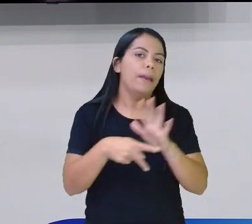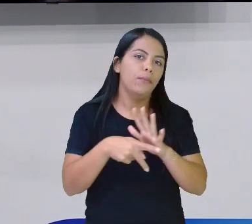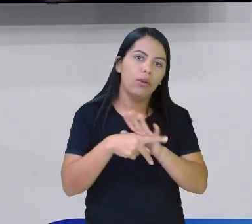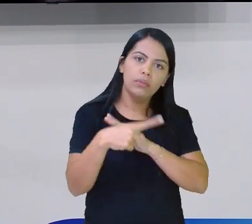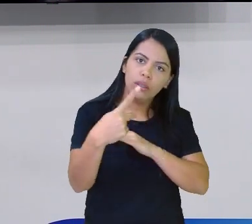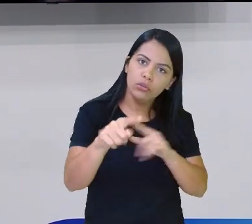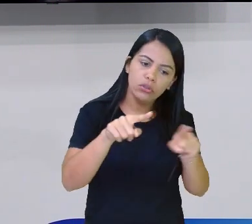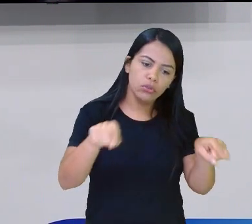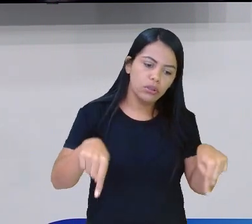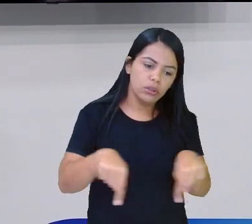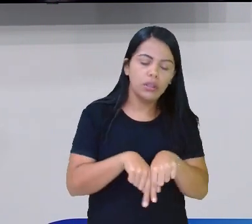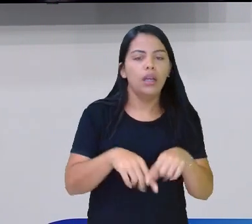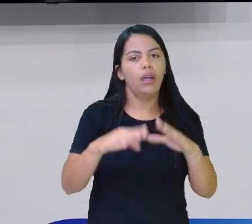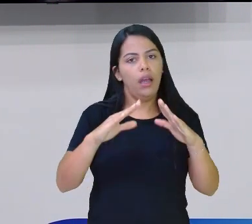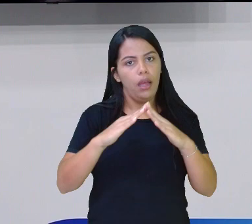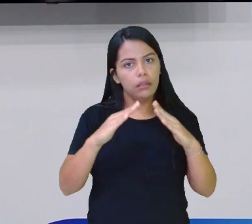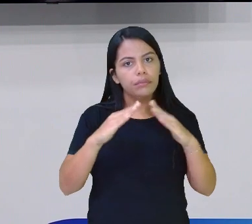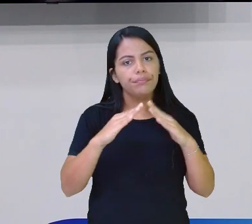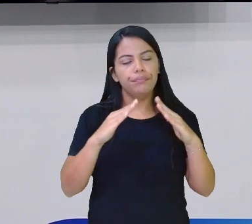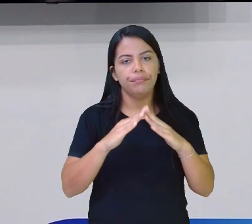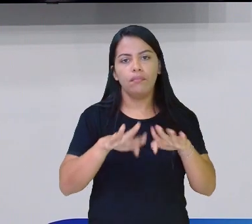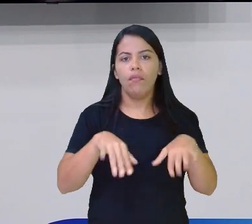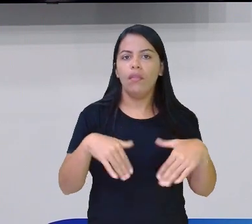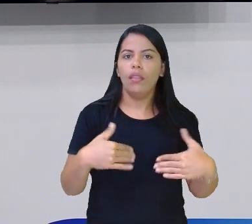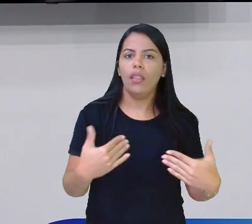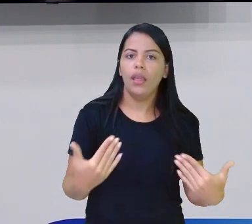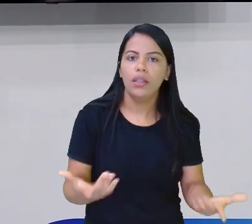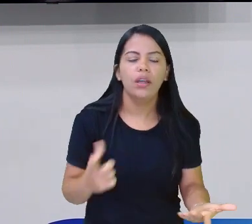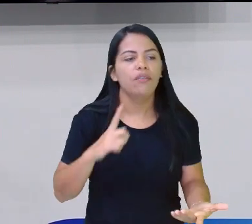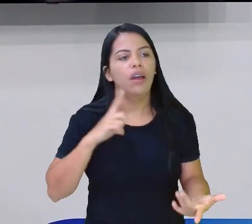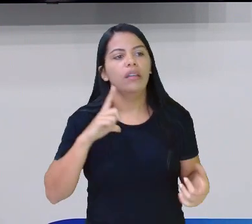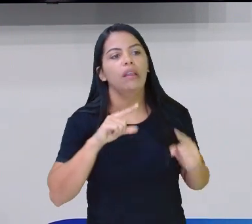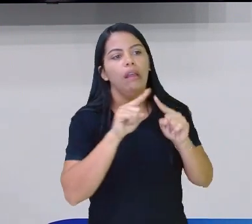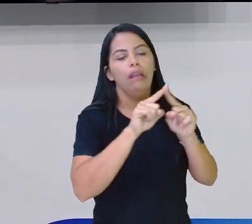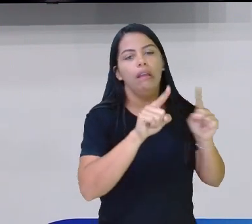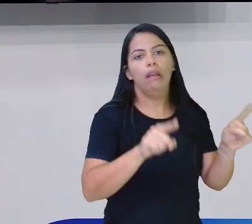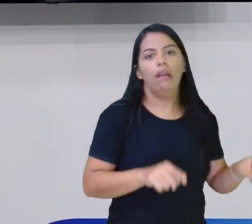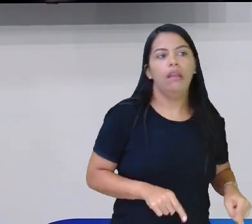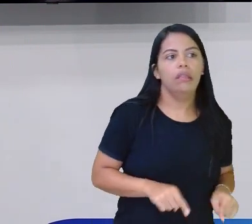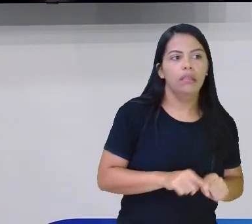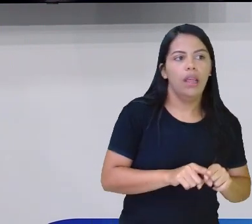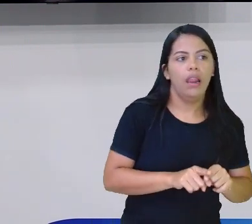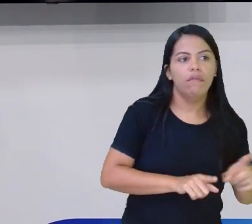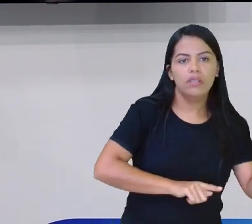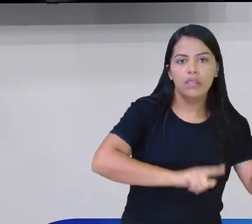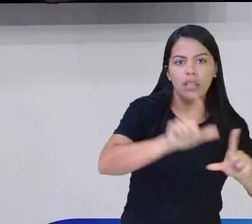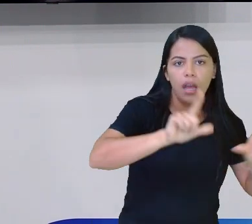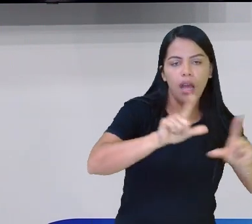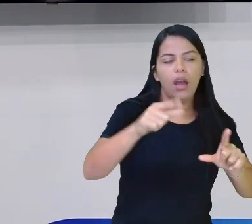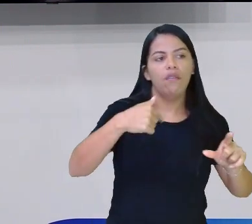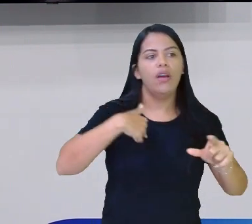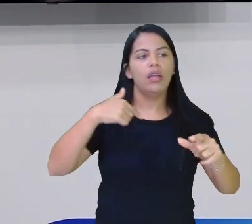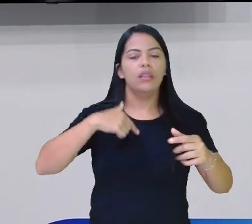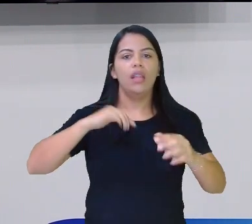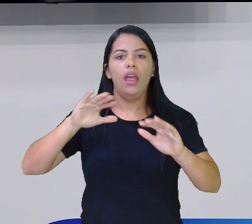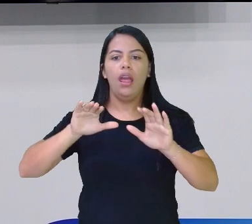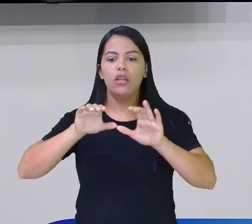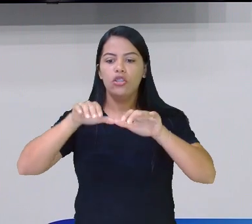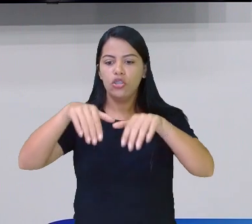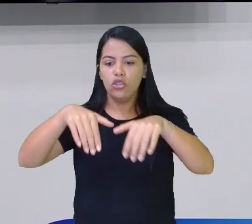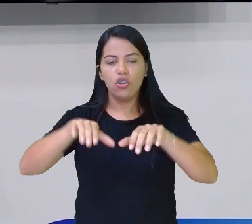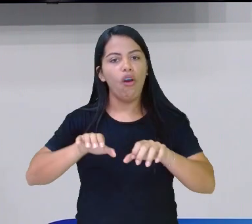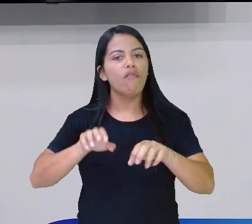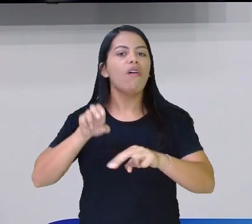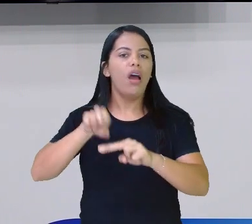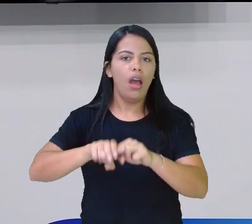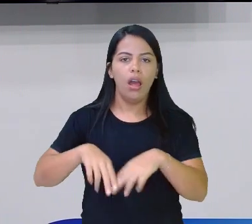sabe uma mesa, e vai mudando de acordo com o desenrolar da história, se foi para a cozinha, ou se chegou alguém na casa